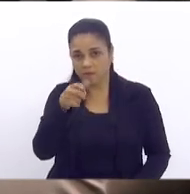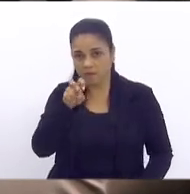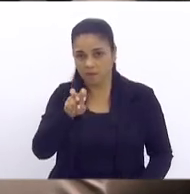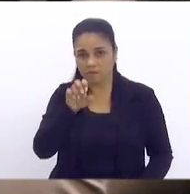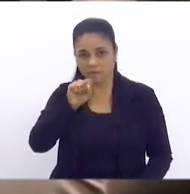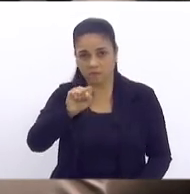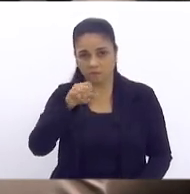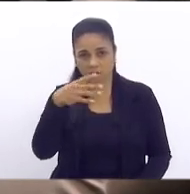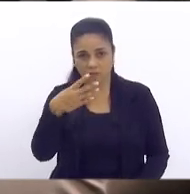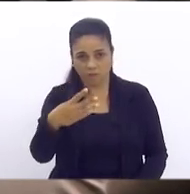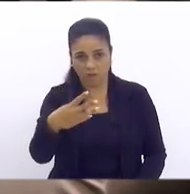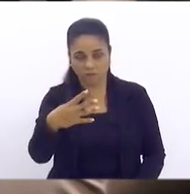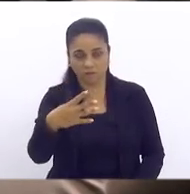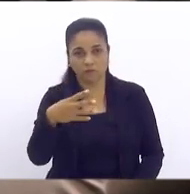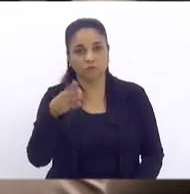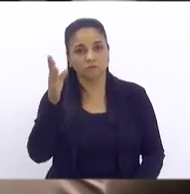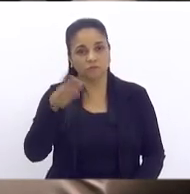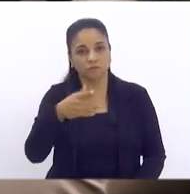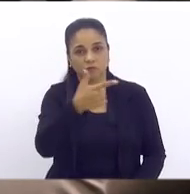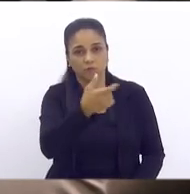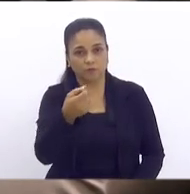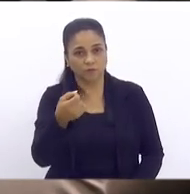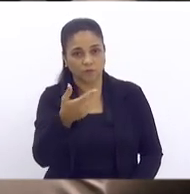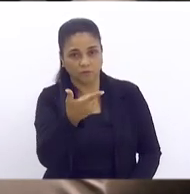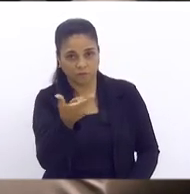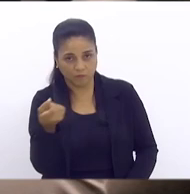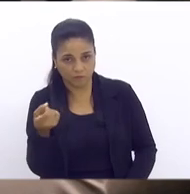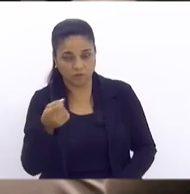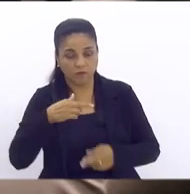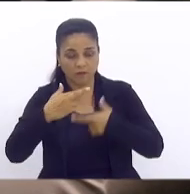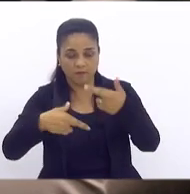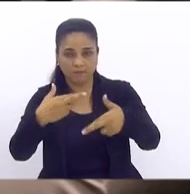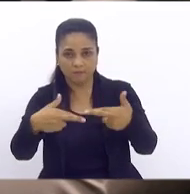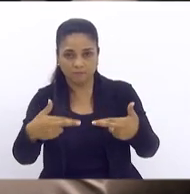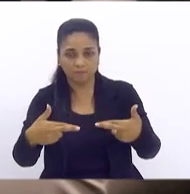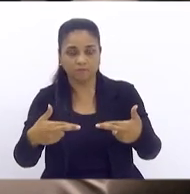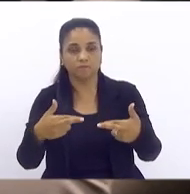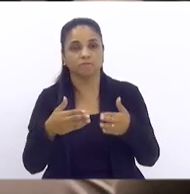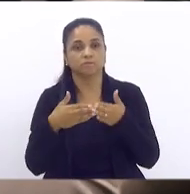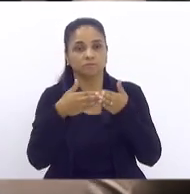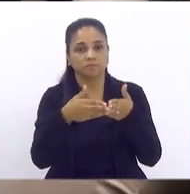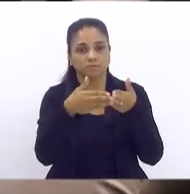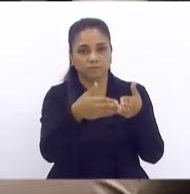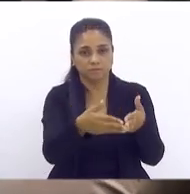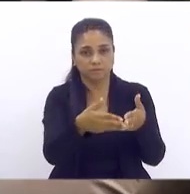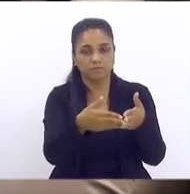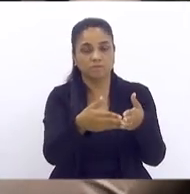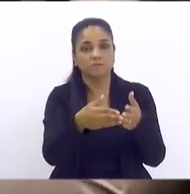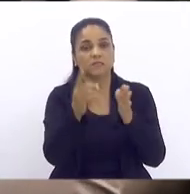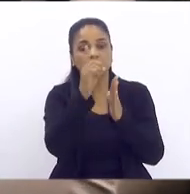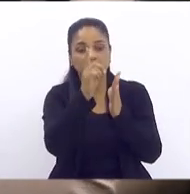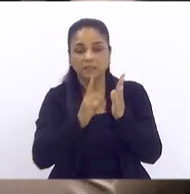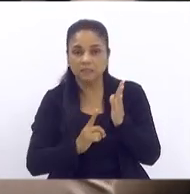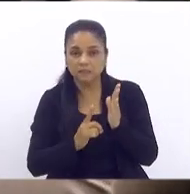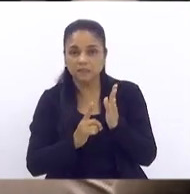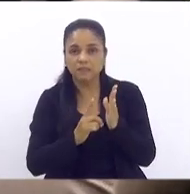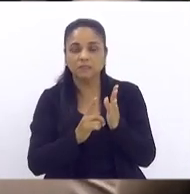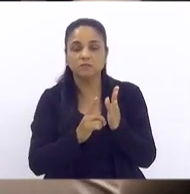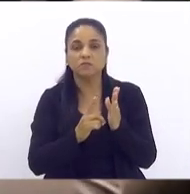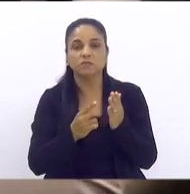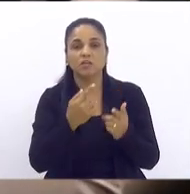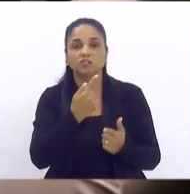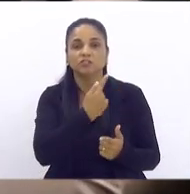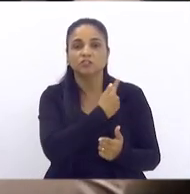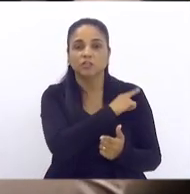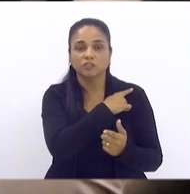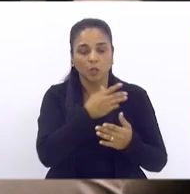1584 de 2021, que dispõe sobre a reciclagem de embarcações, estabelecendo as diretrizes para a gestão integrada e